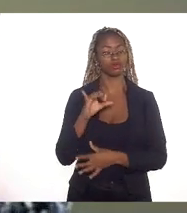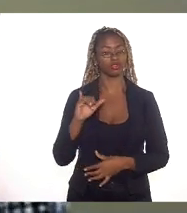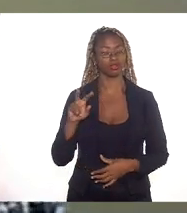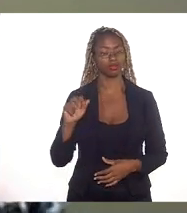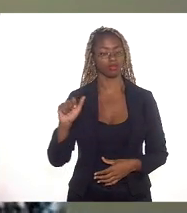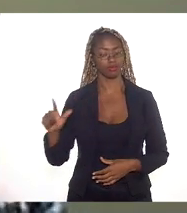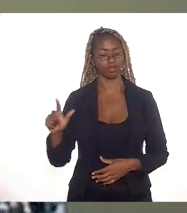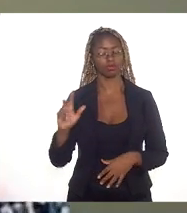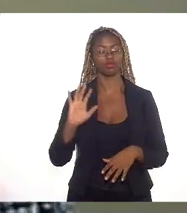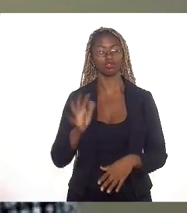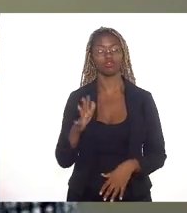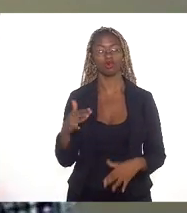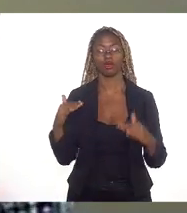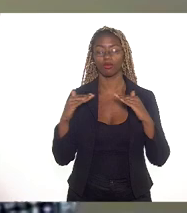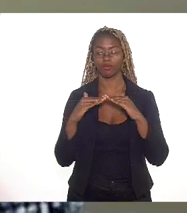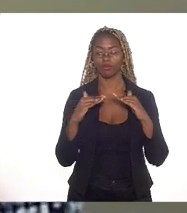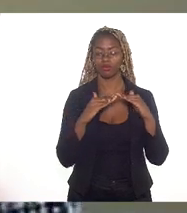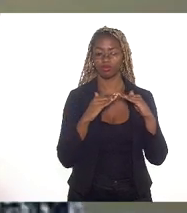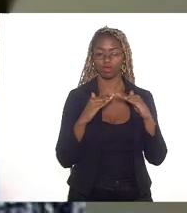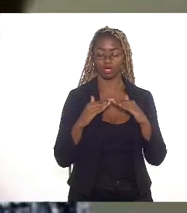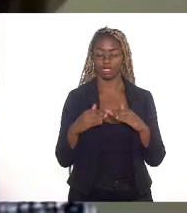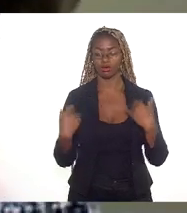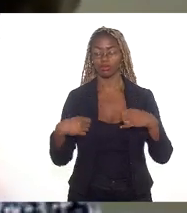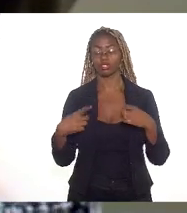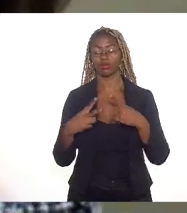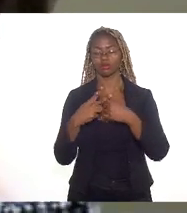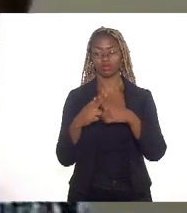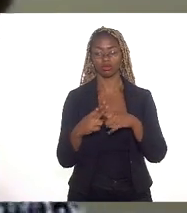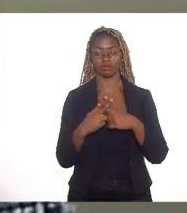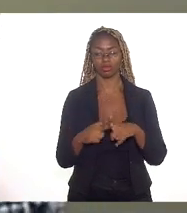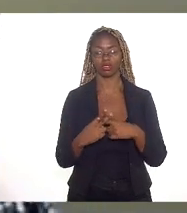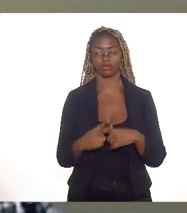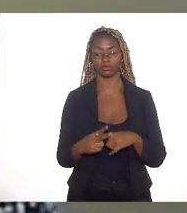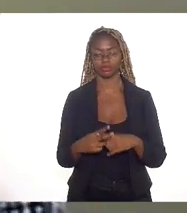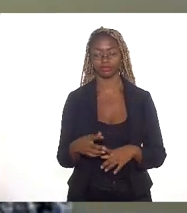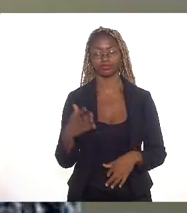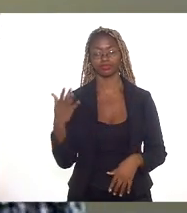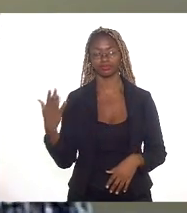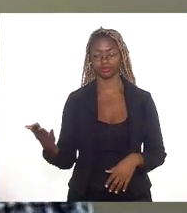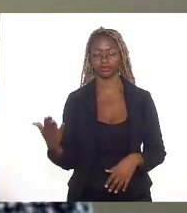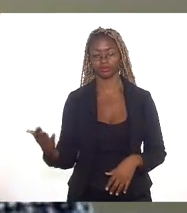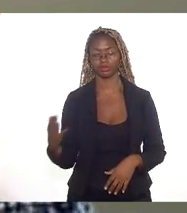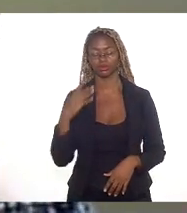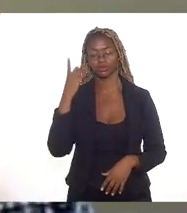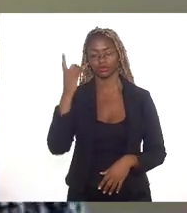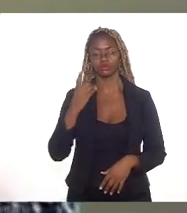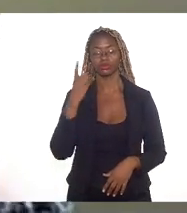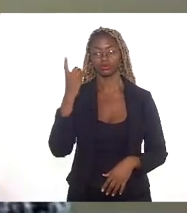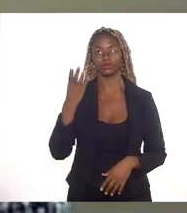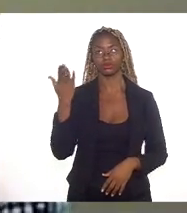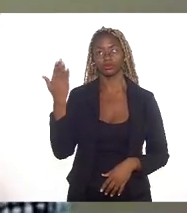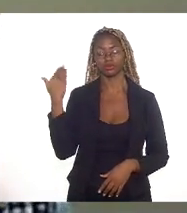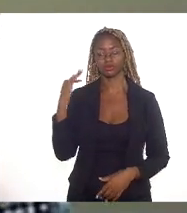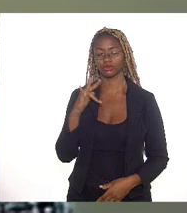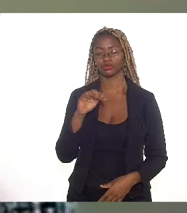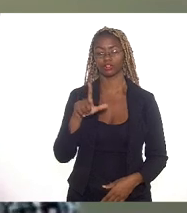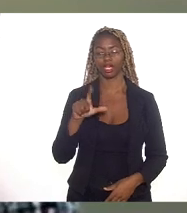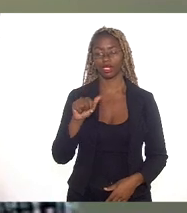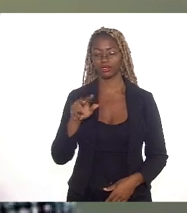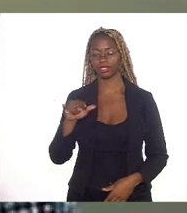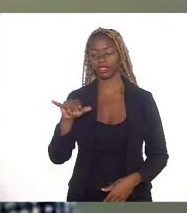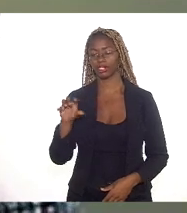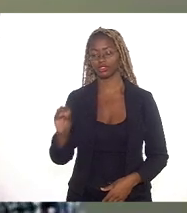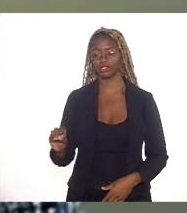favorável com emendas. No parecer feito pelo então deputado Flávio Bolsonaro, ele